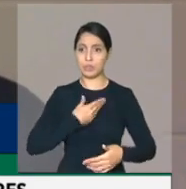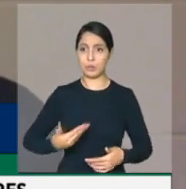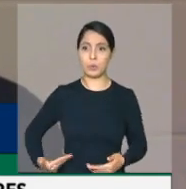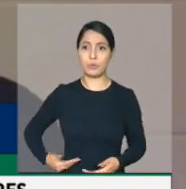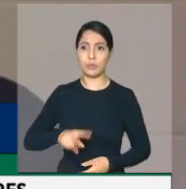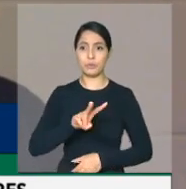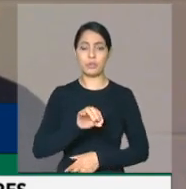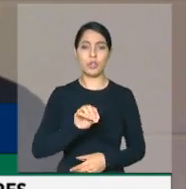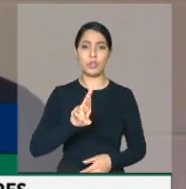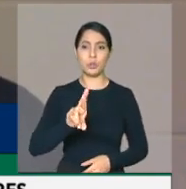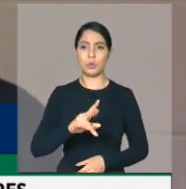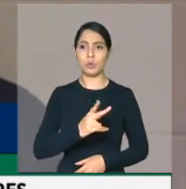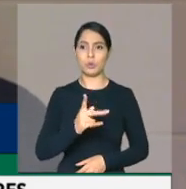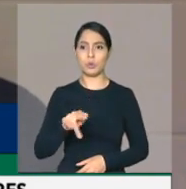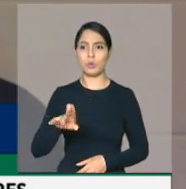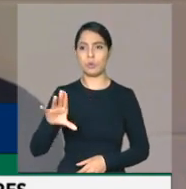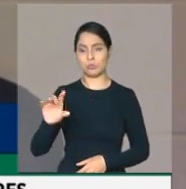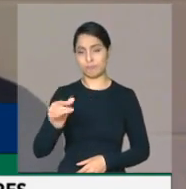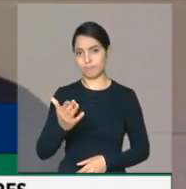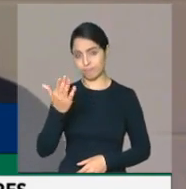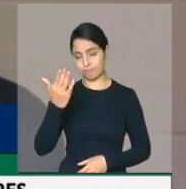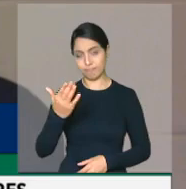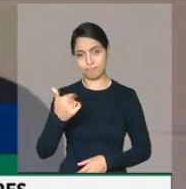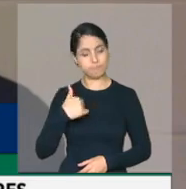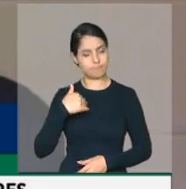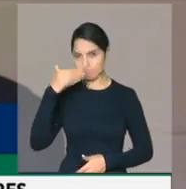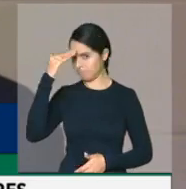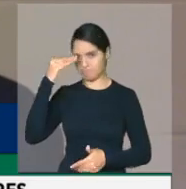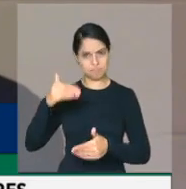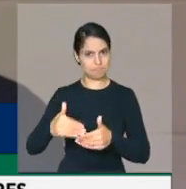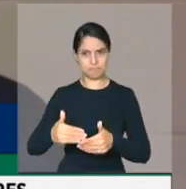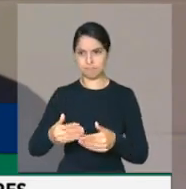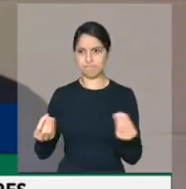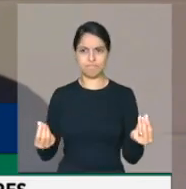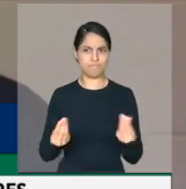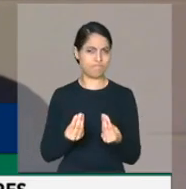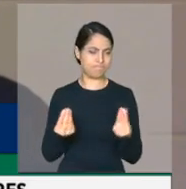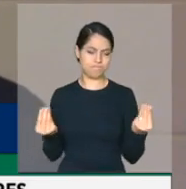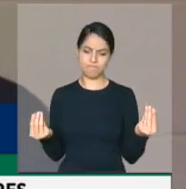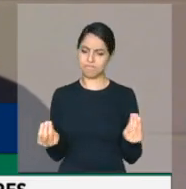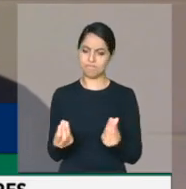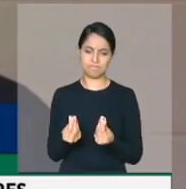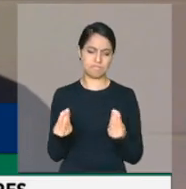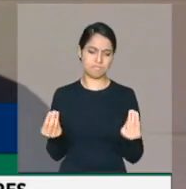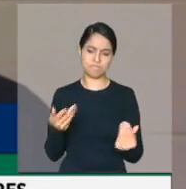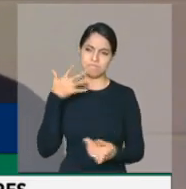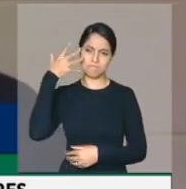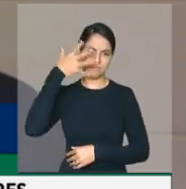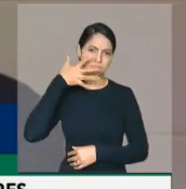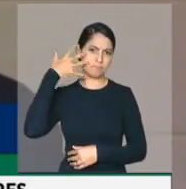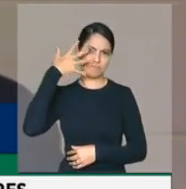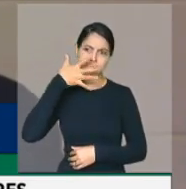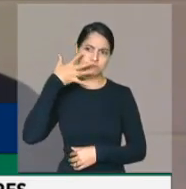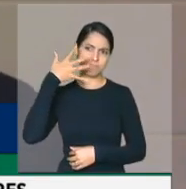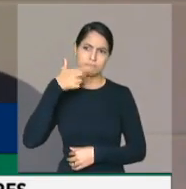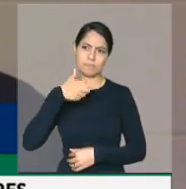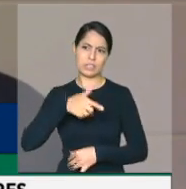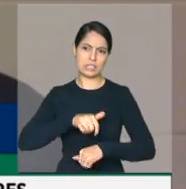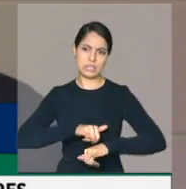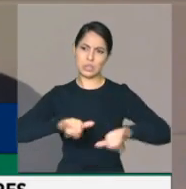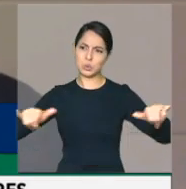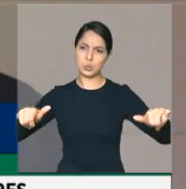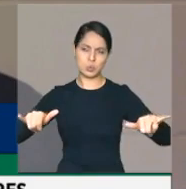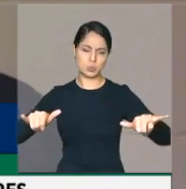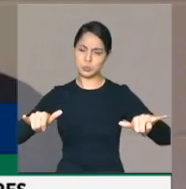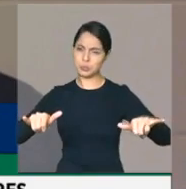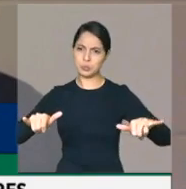deputado Vitor Hugo, mas eu discordo inteiramente da apreciação que ele fez do conteúdo dessa